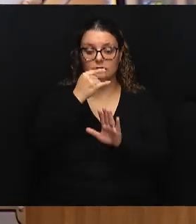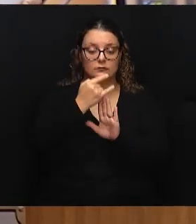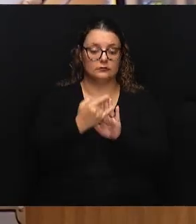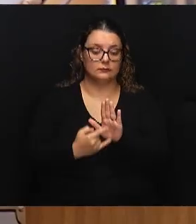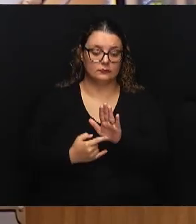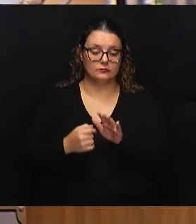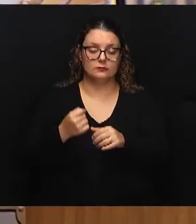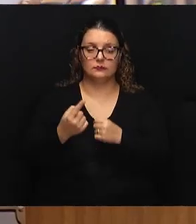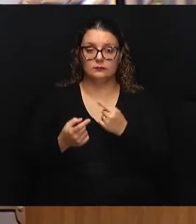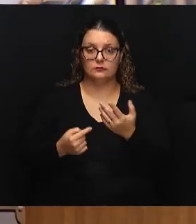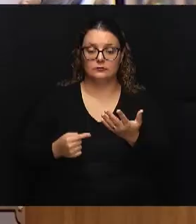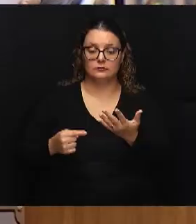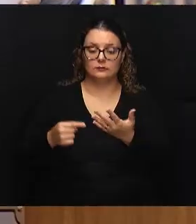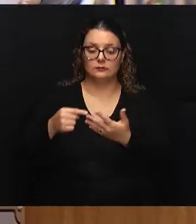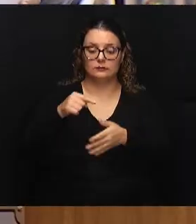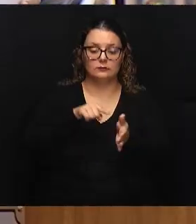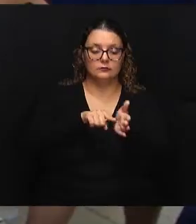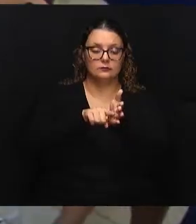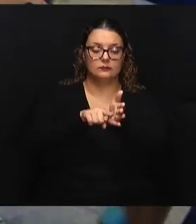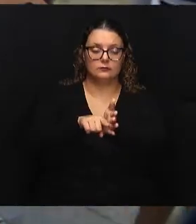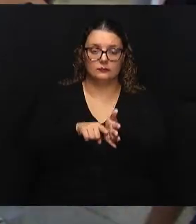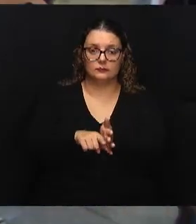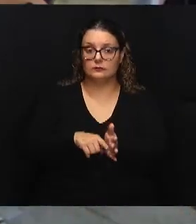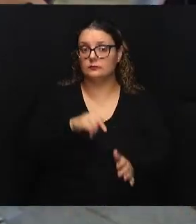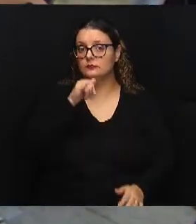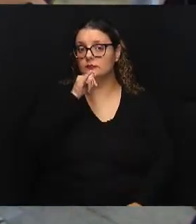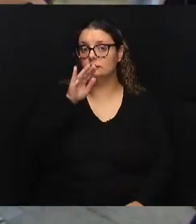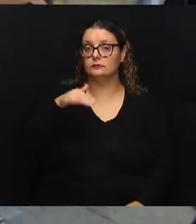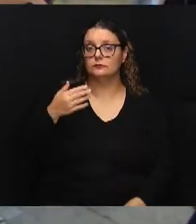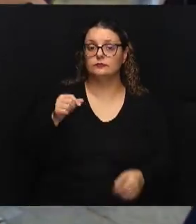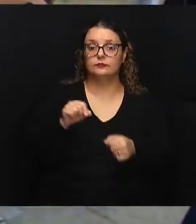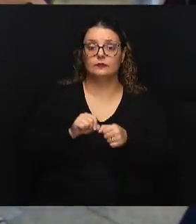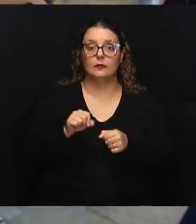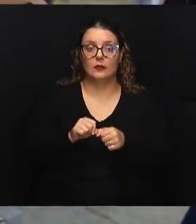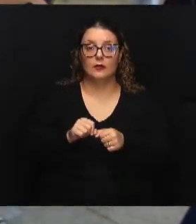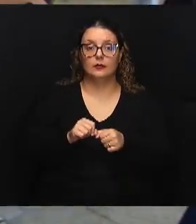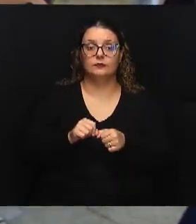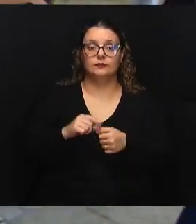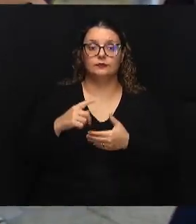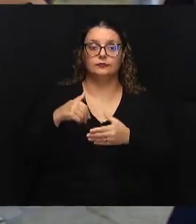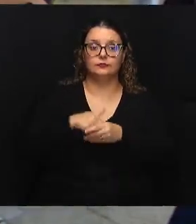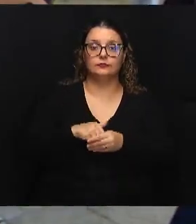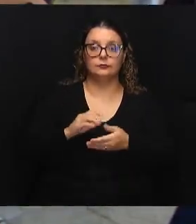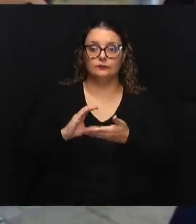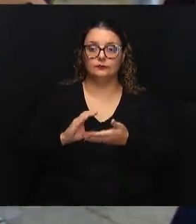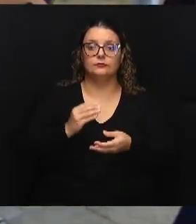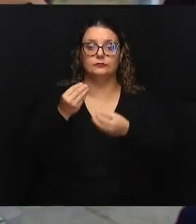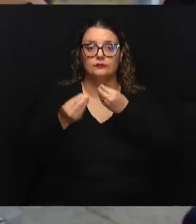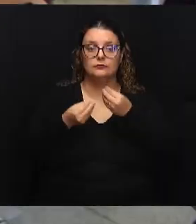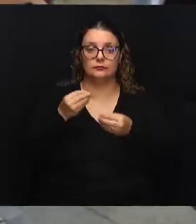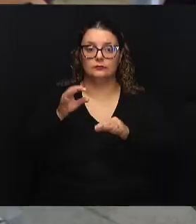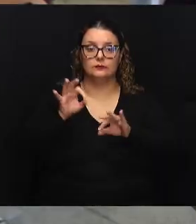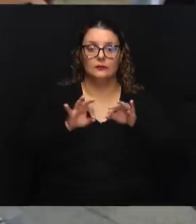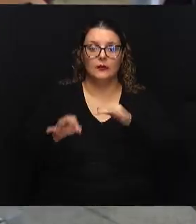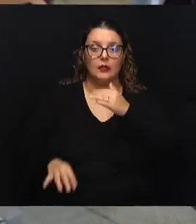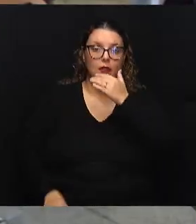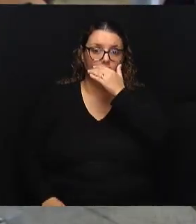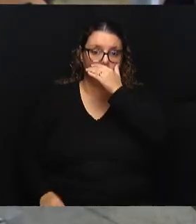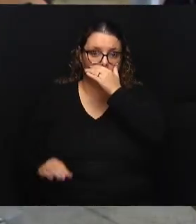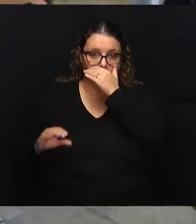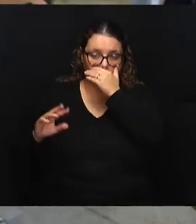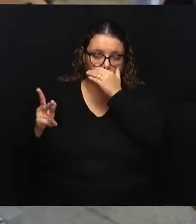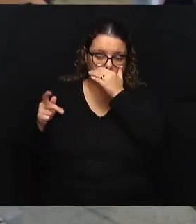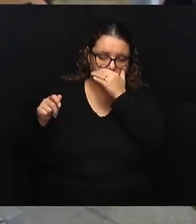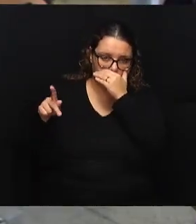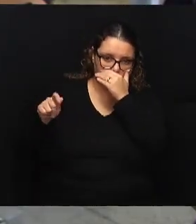alguns questionamentos, como, por exemplo, quando foi feita a última eleição do Conselho, como é feita a montagem das chapas e quem